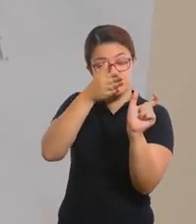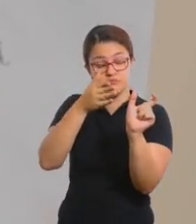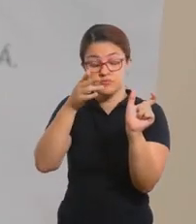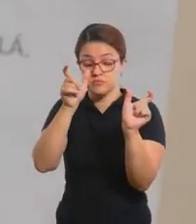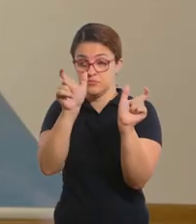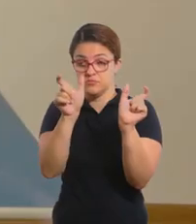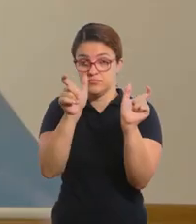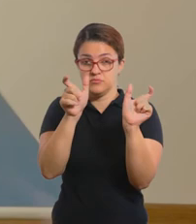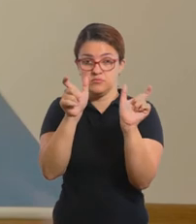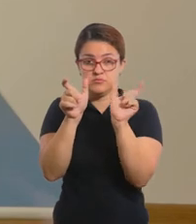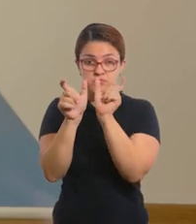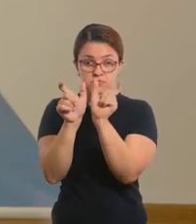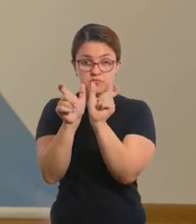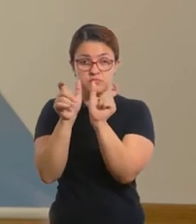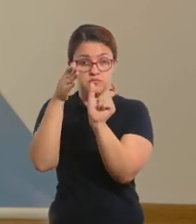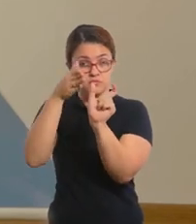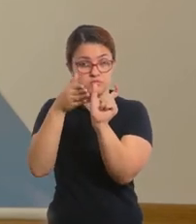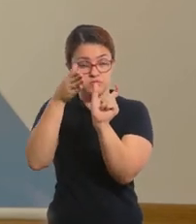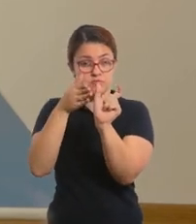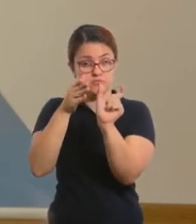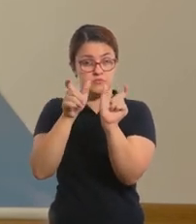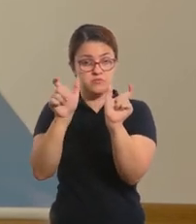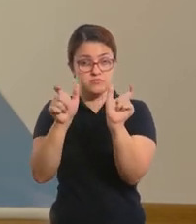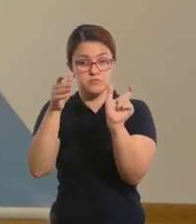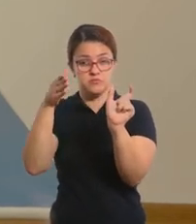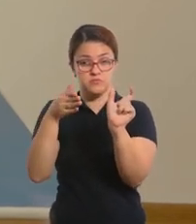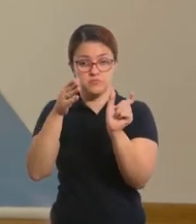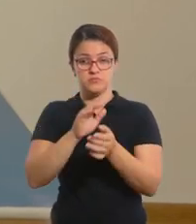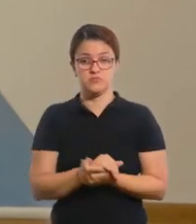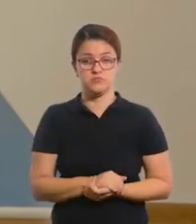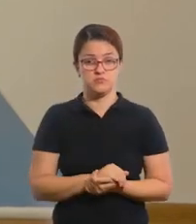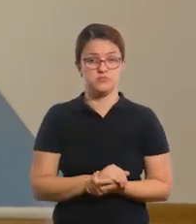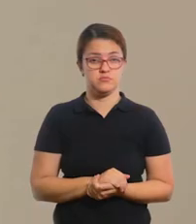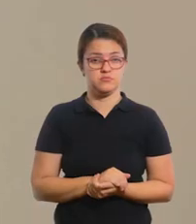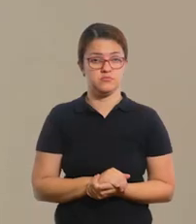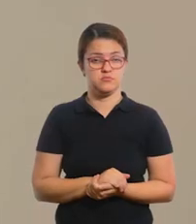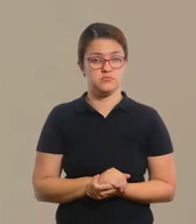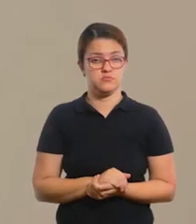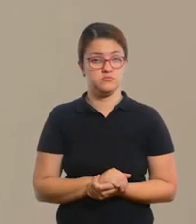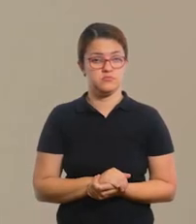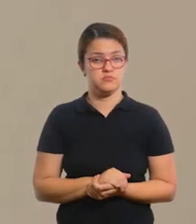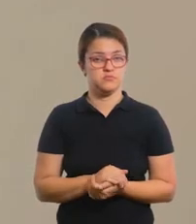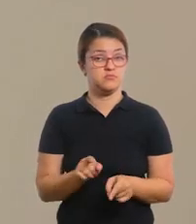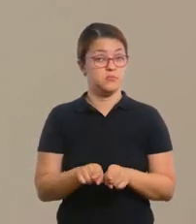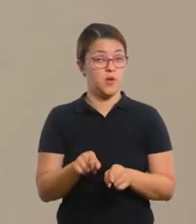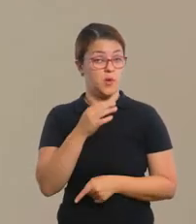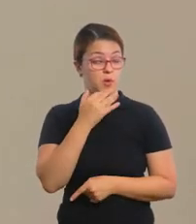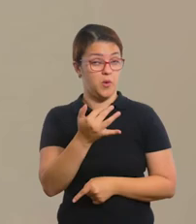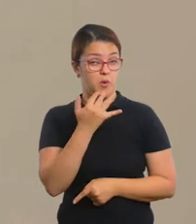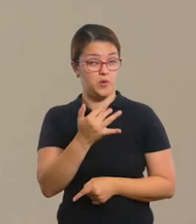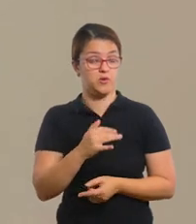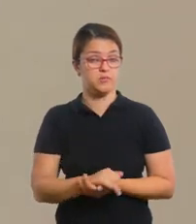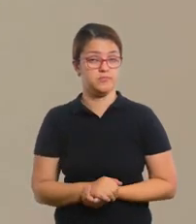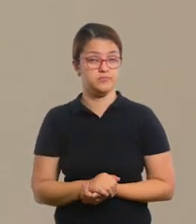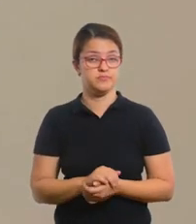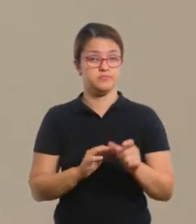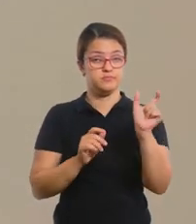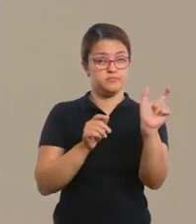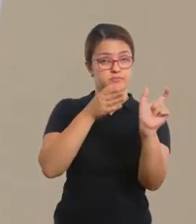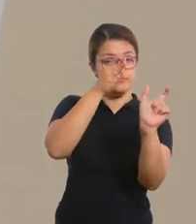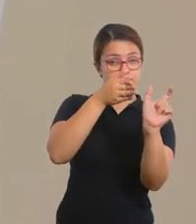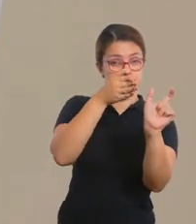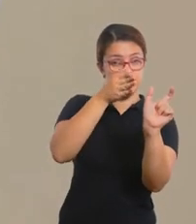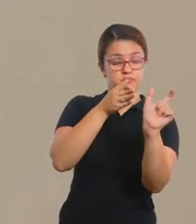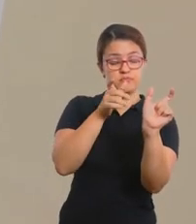aqui. Então aqui, ó, entre quer e ser. Aqui também,